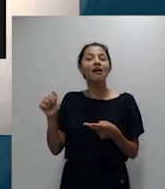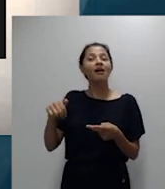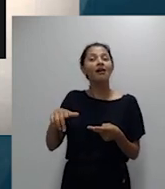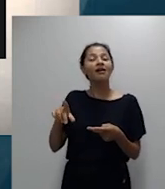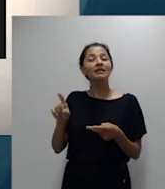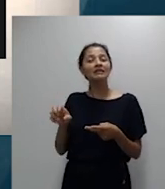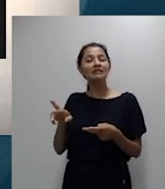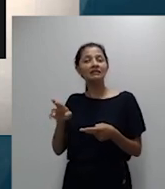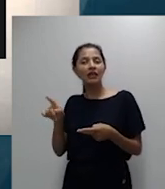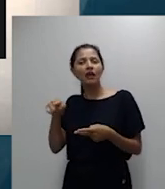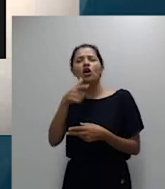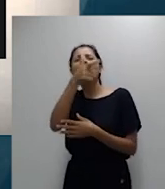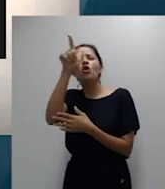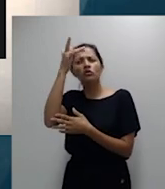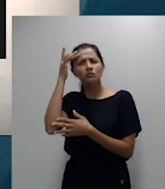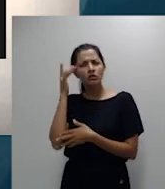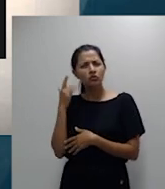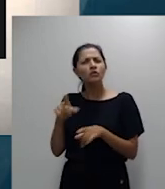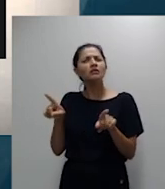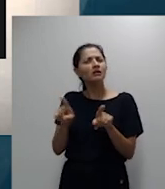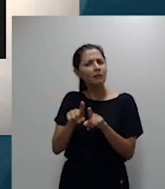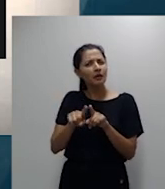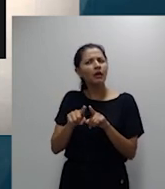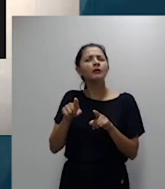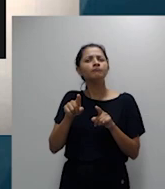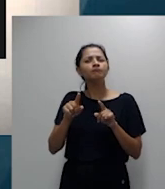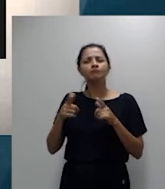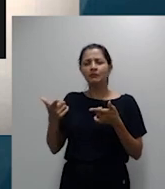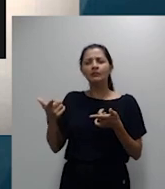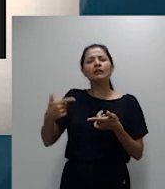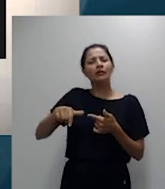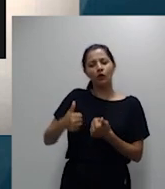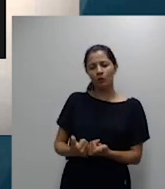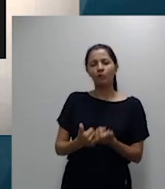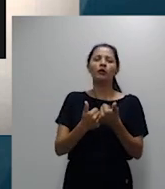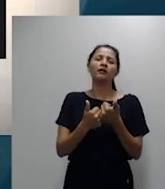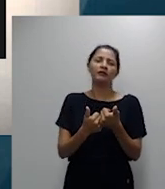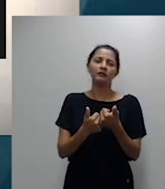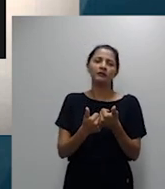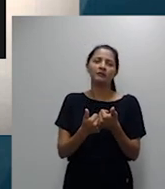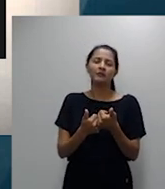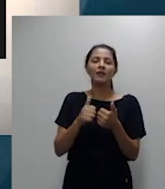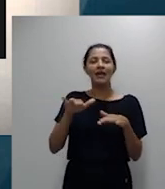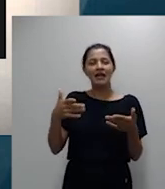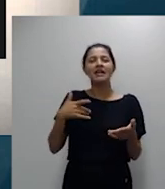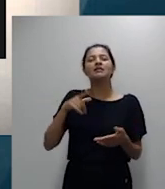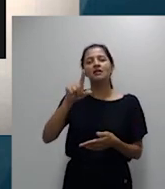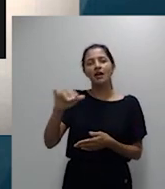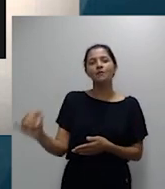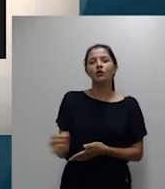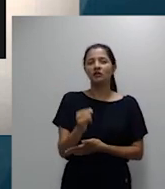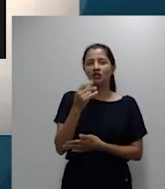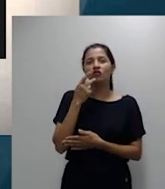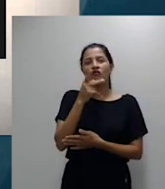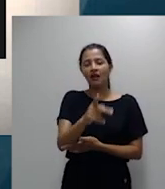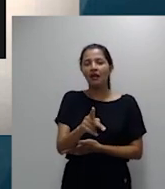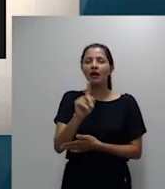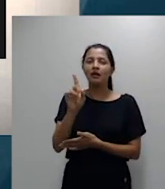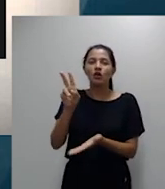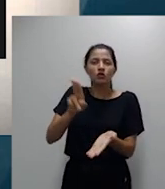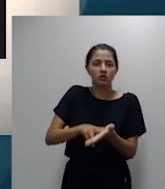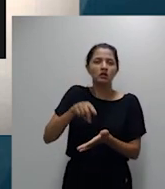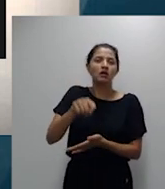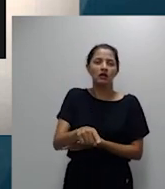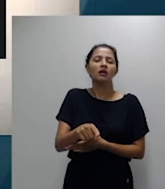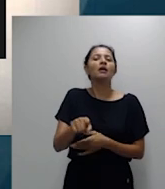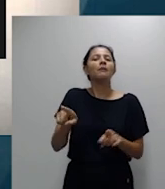ou as outras pessoas que estão também ali junto apoio Então queria apoio esse que é importante dizer não só reconhecido